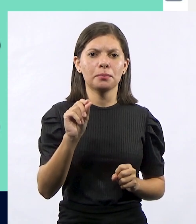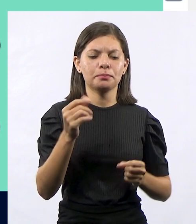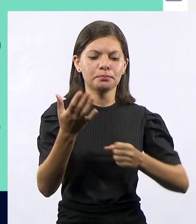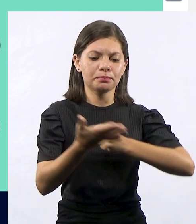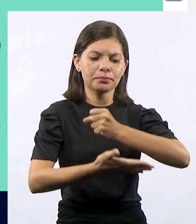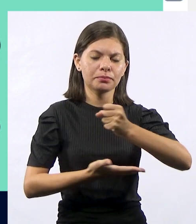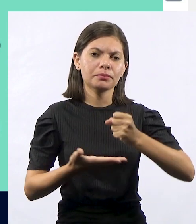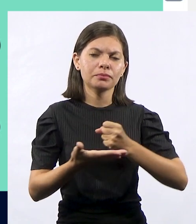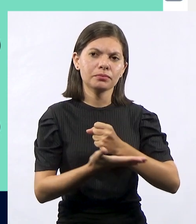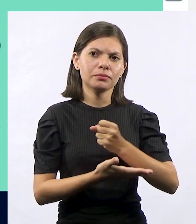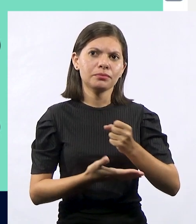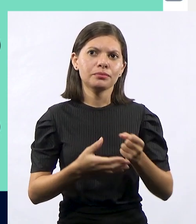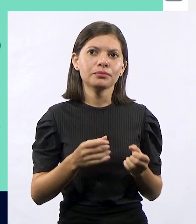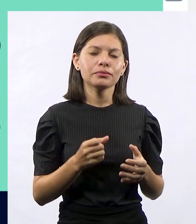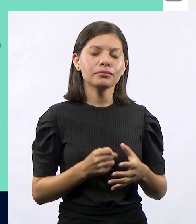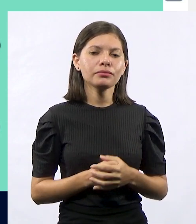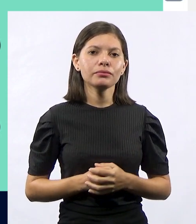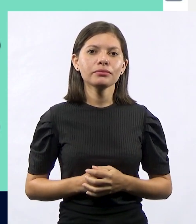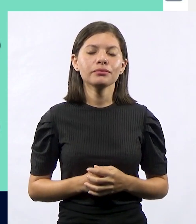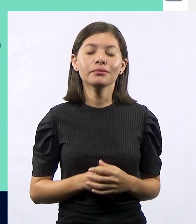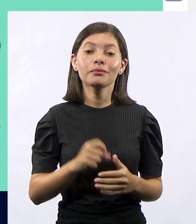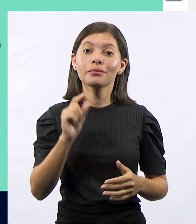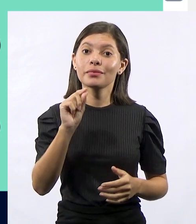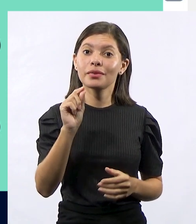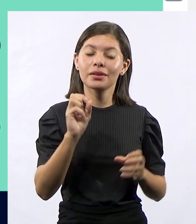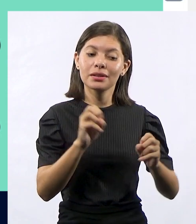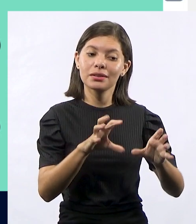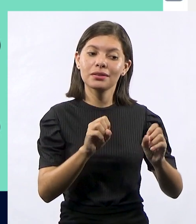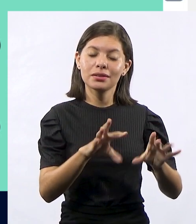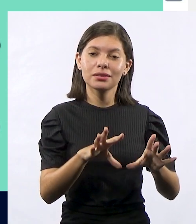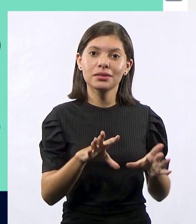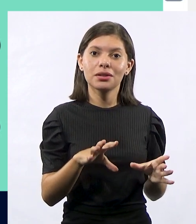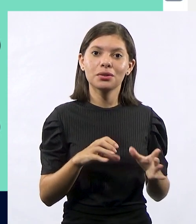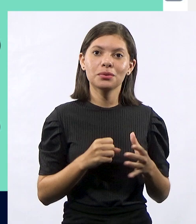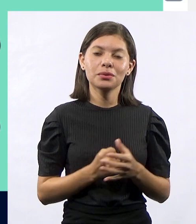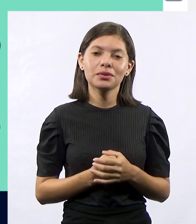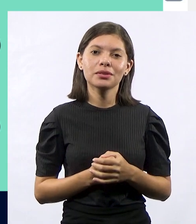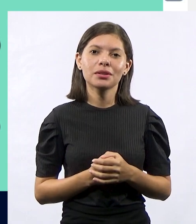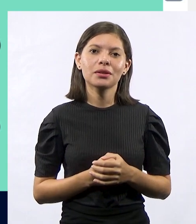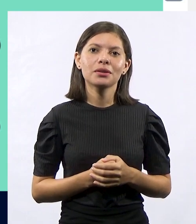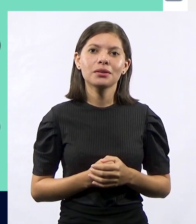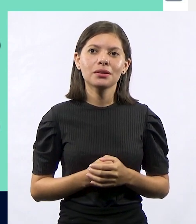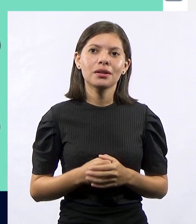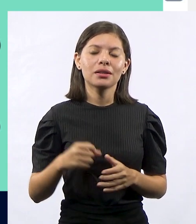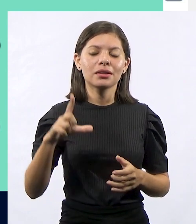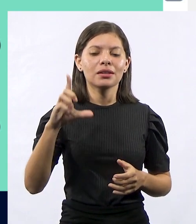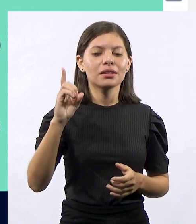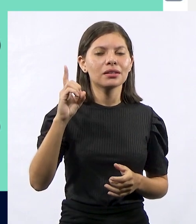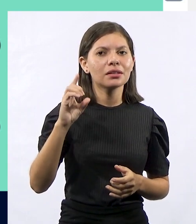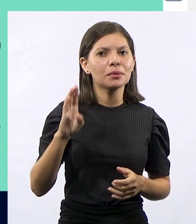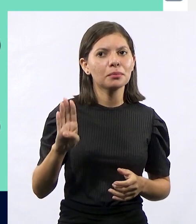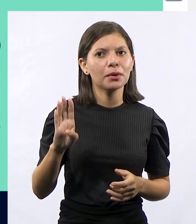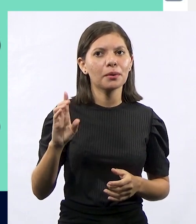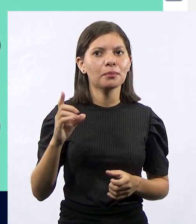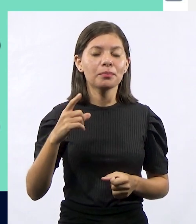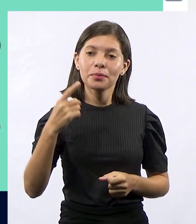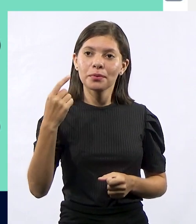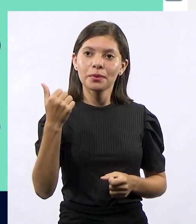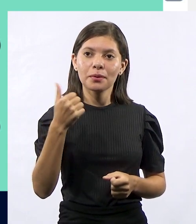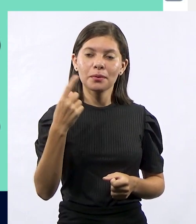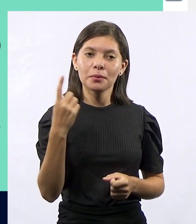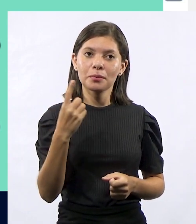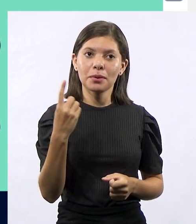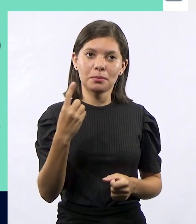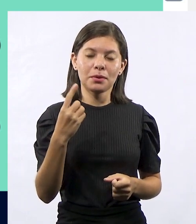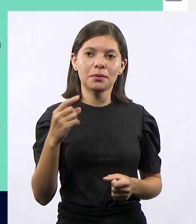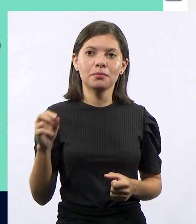dos princípios. Os princípios da educação estão regulados lá no início da LDB. Então, a gente tem como